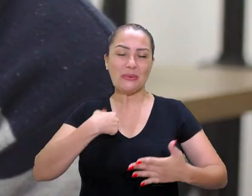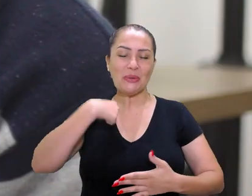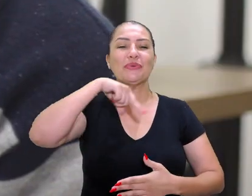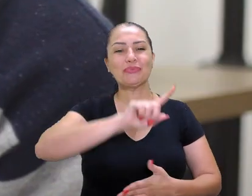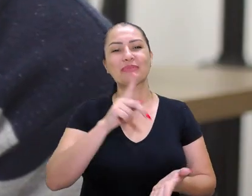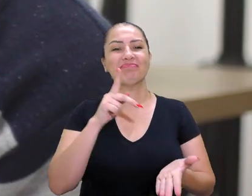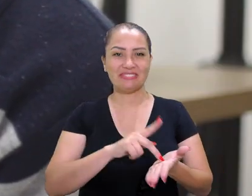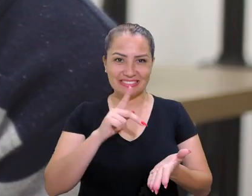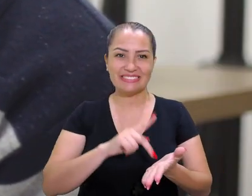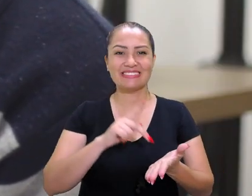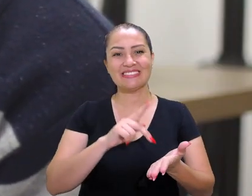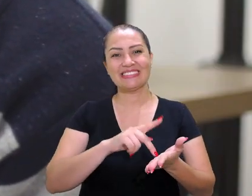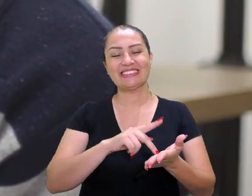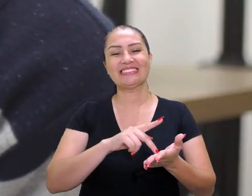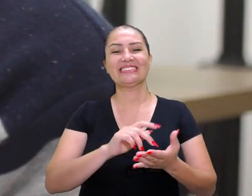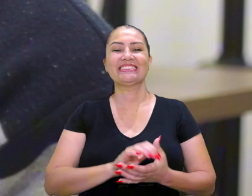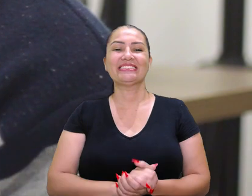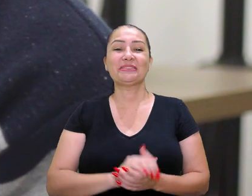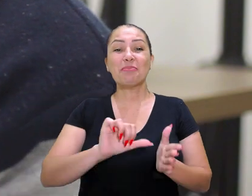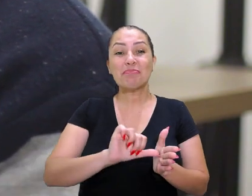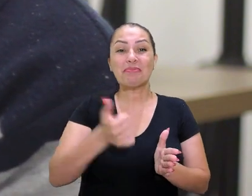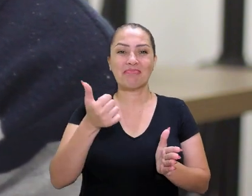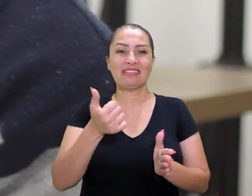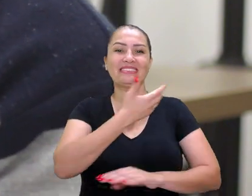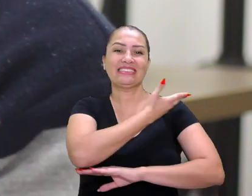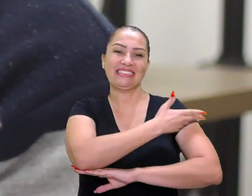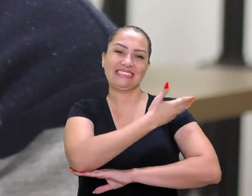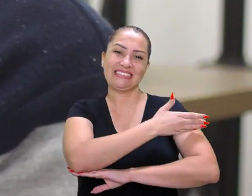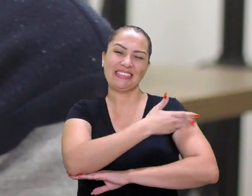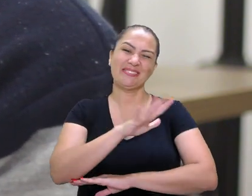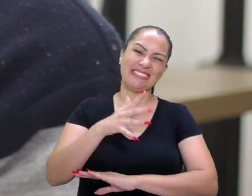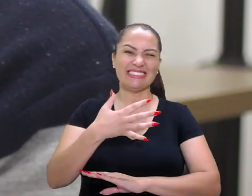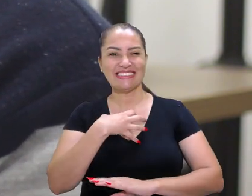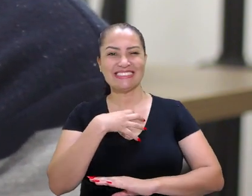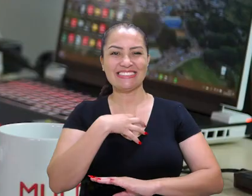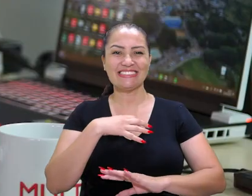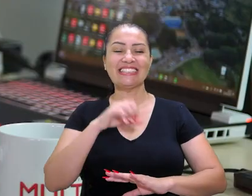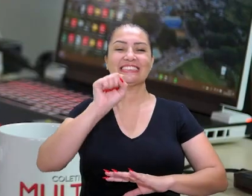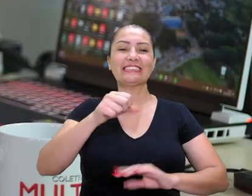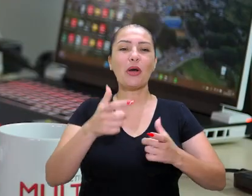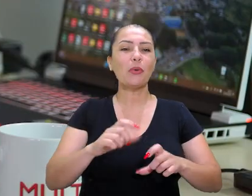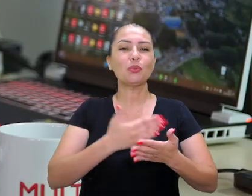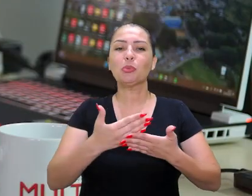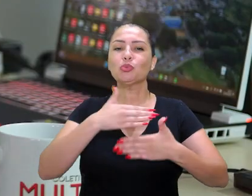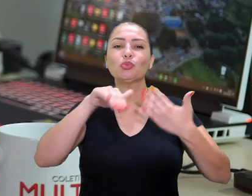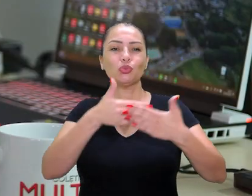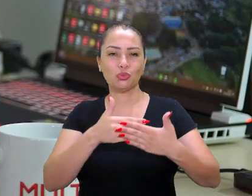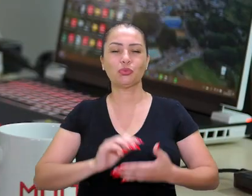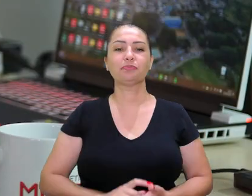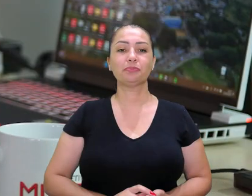realmente no primeiro ensaio, mais ou menos assim. Então foi onde começou tudo. A gente teve,